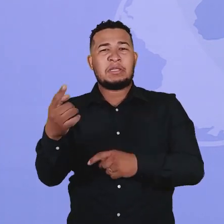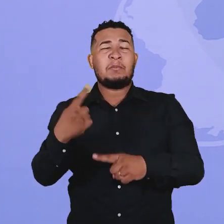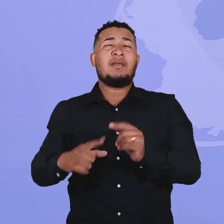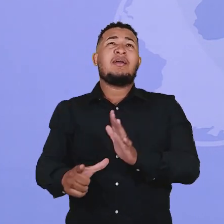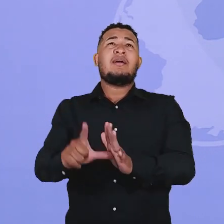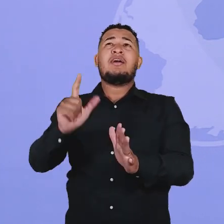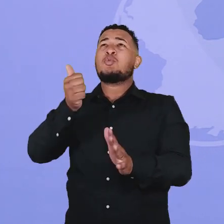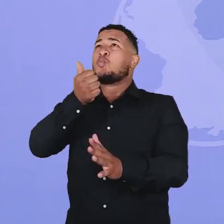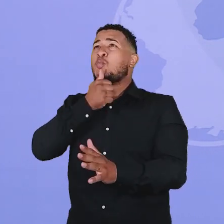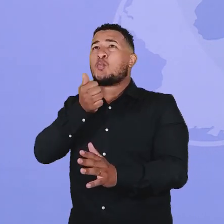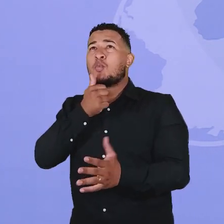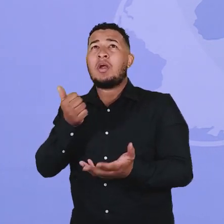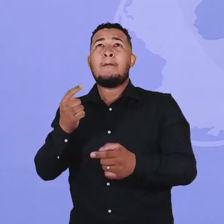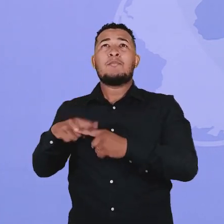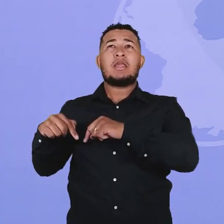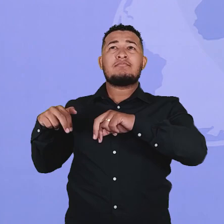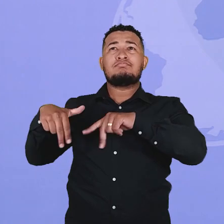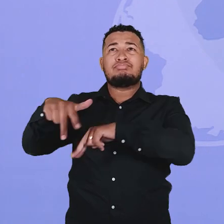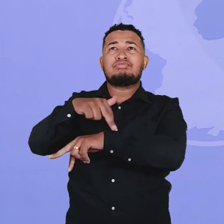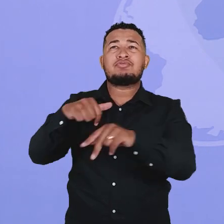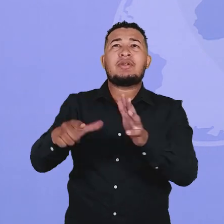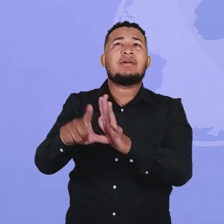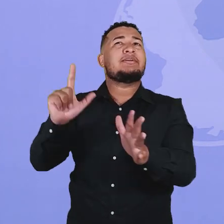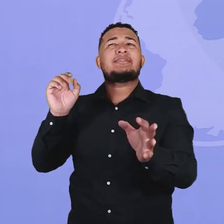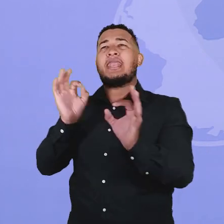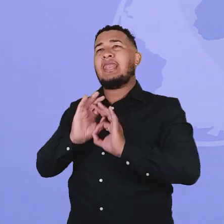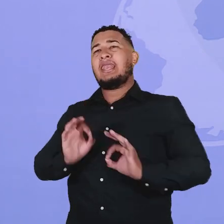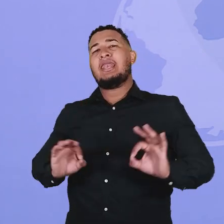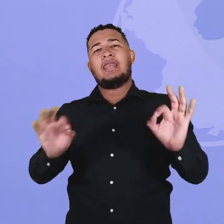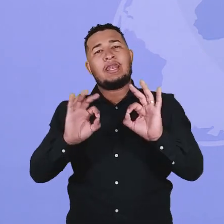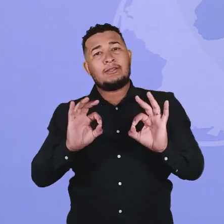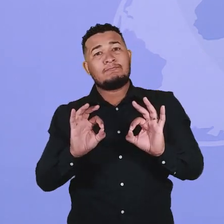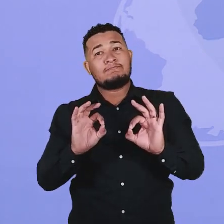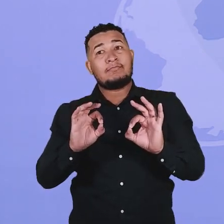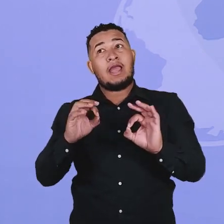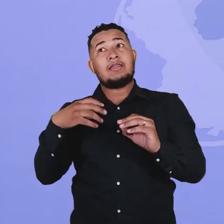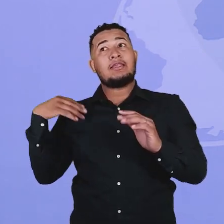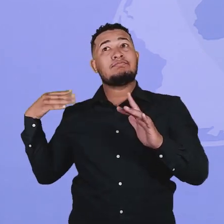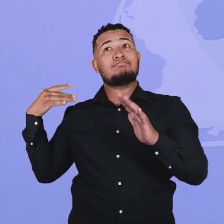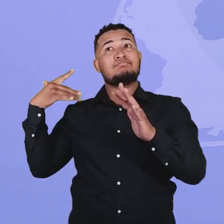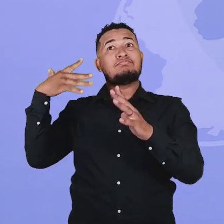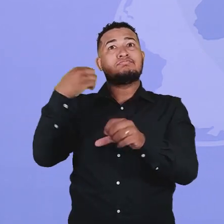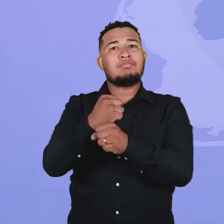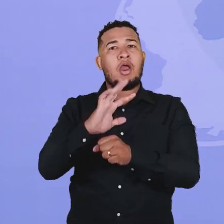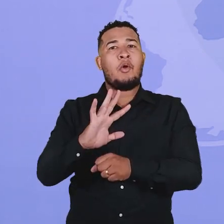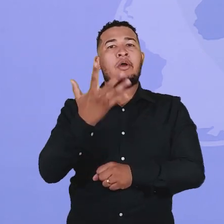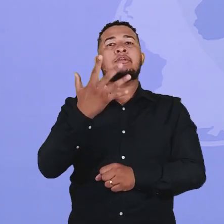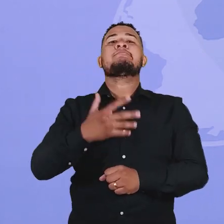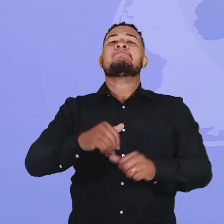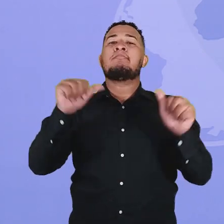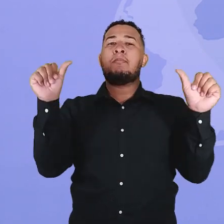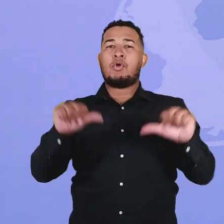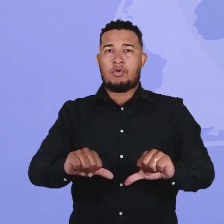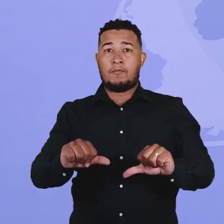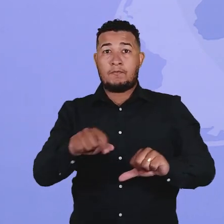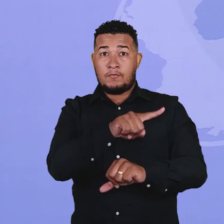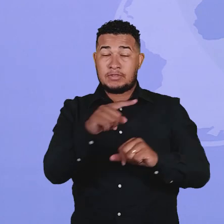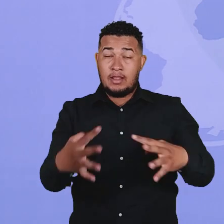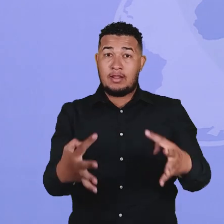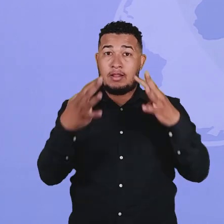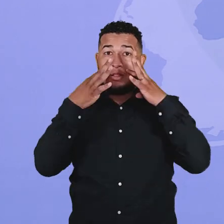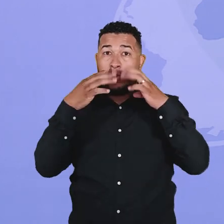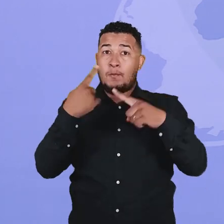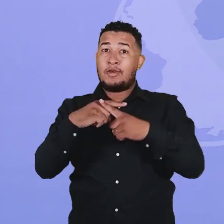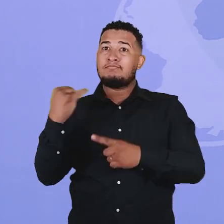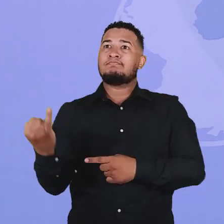que que eu não melhorei antes? Por que que eu não caminhei antes? E depois isso vem com uma consequência futura. Eu estou chamando sua atenção para